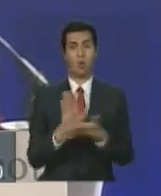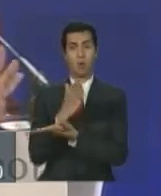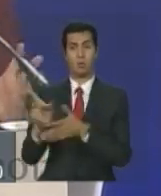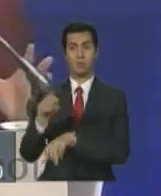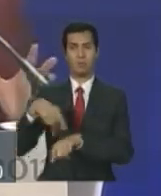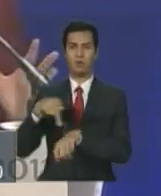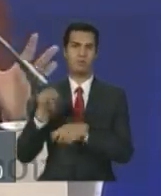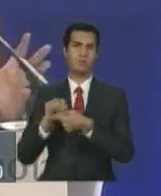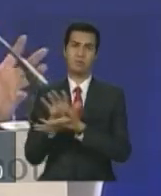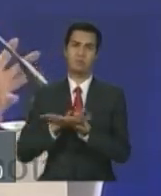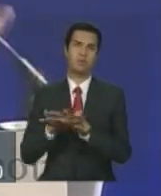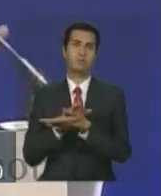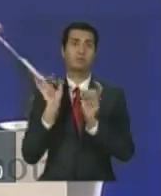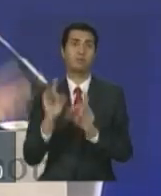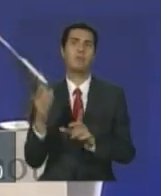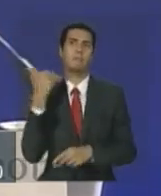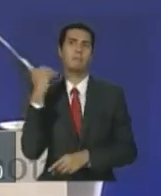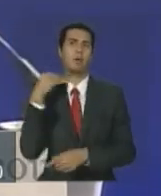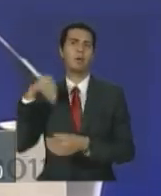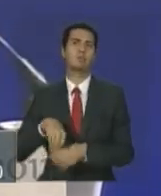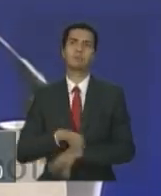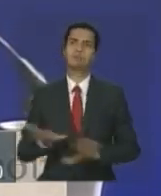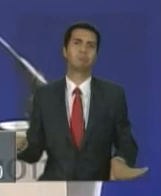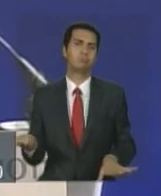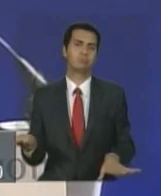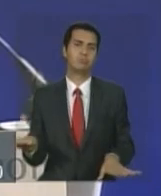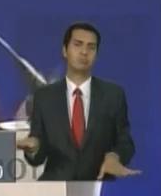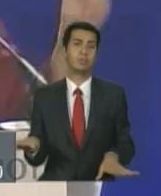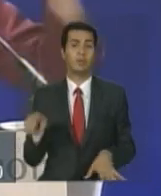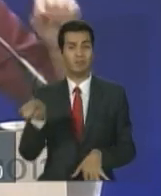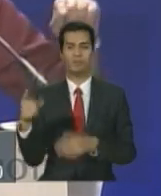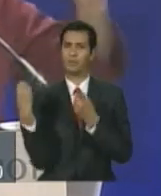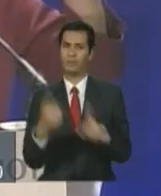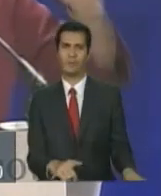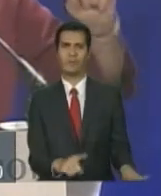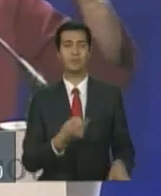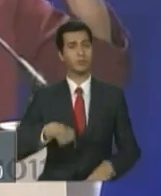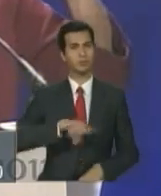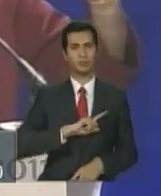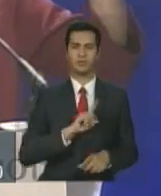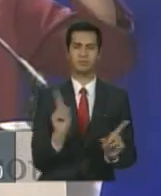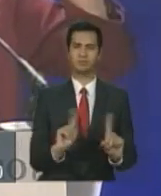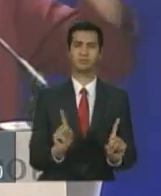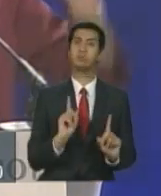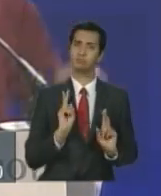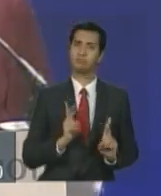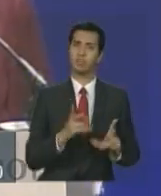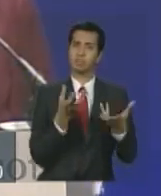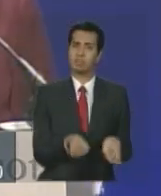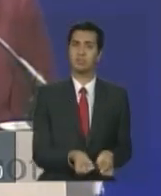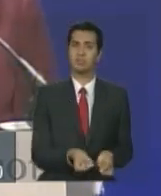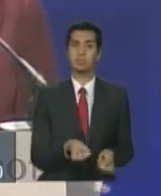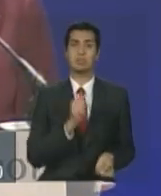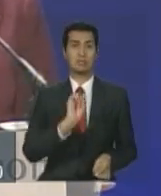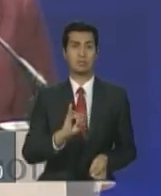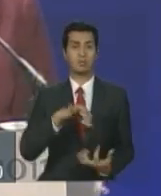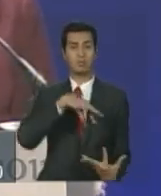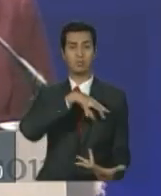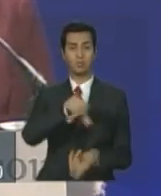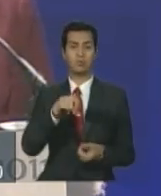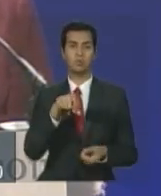vende serviço financeiro. Então, eles são contra. Nós não. Se tiver uma taxa financeira global, o